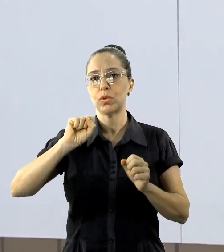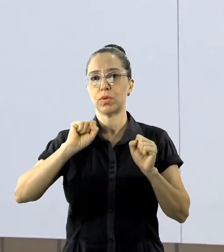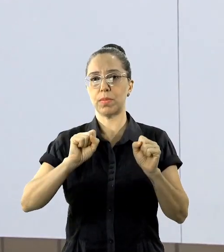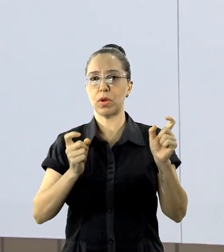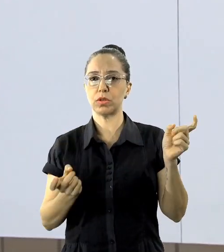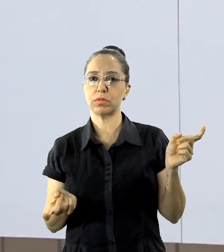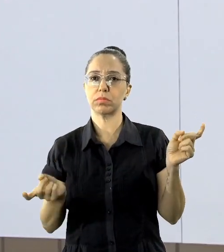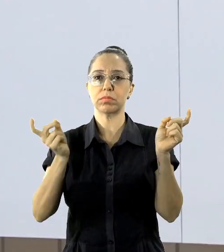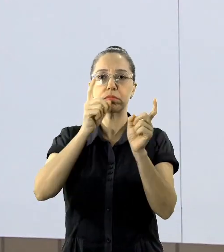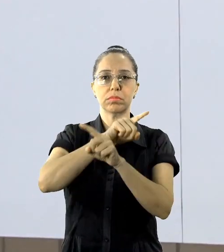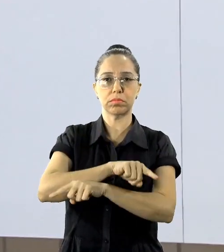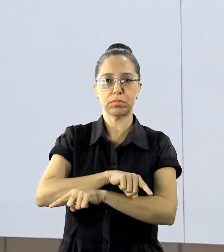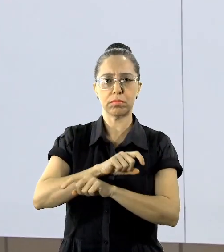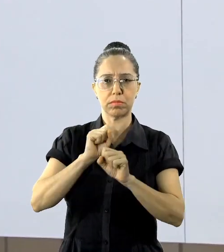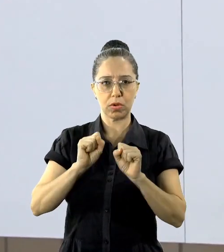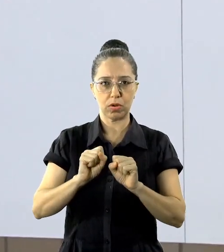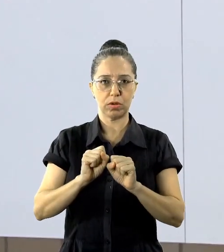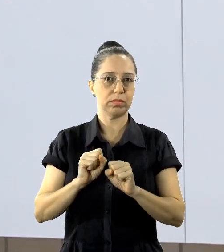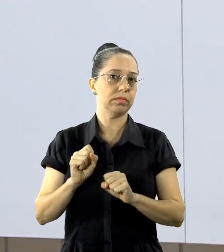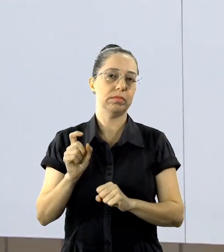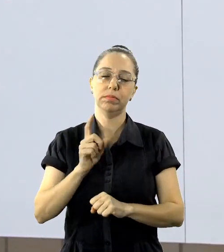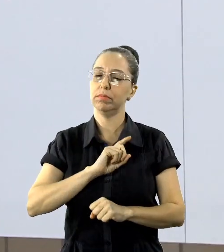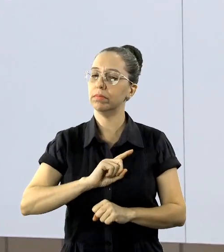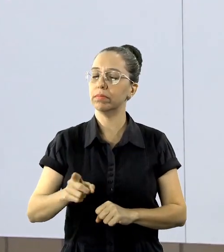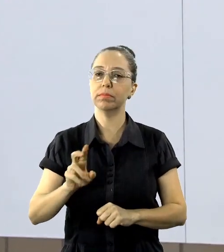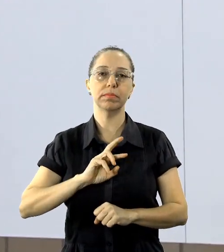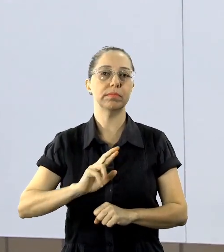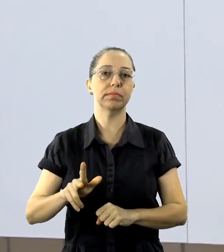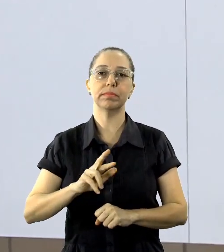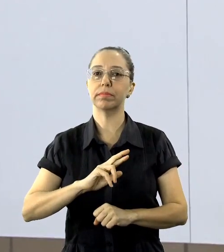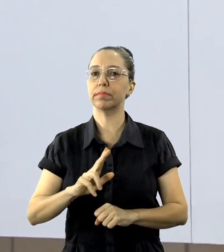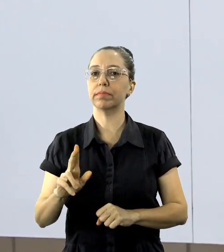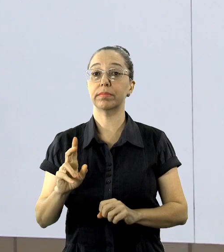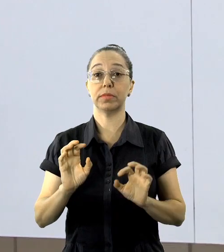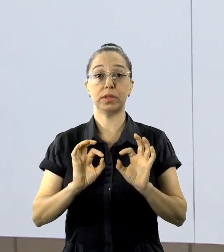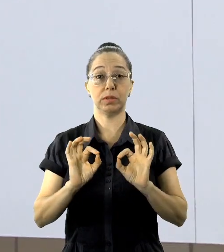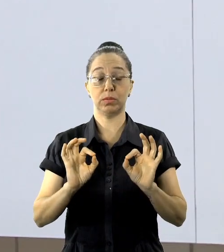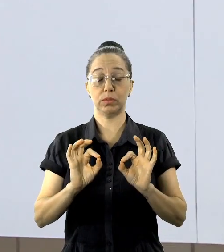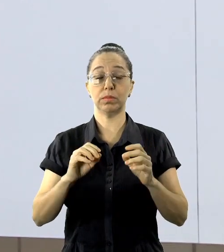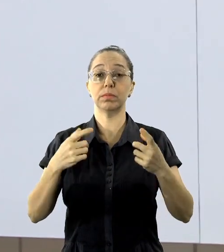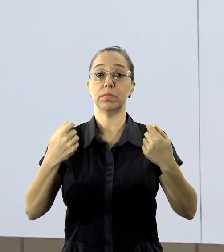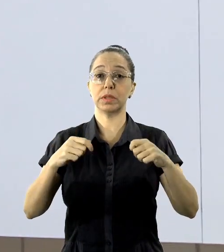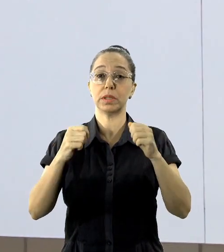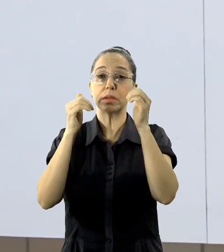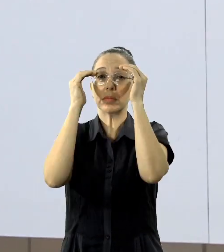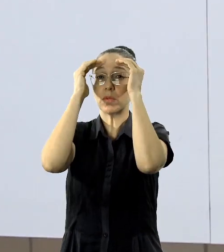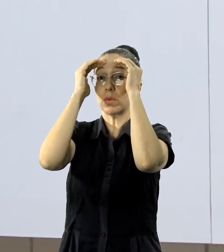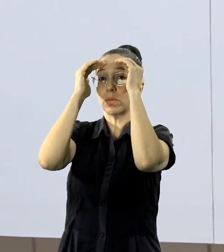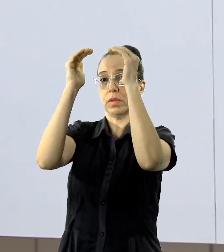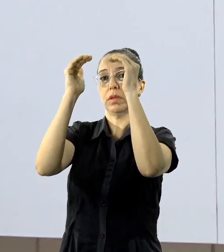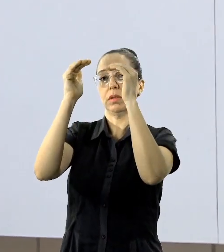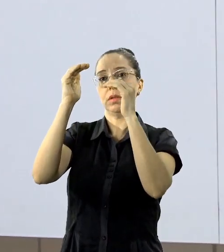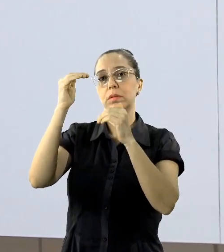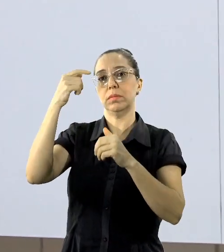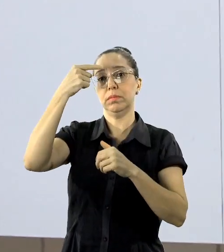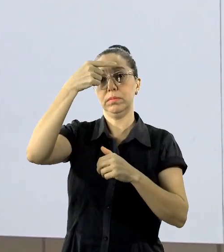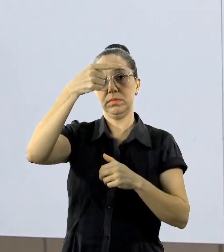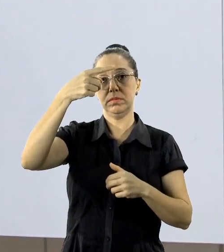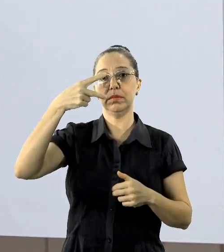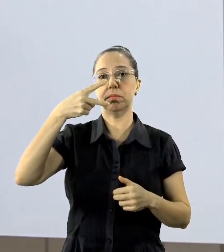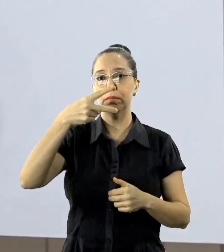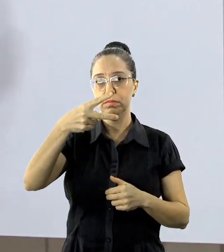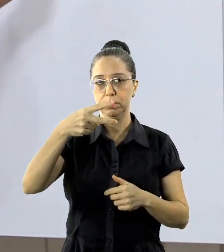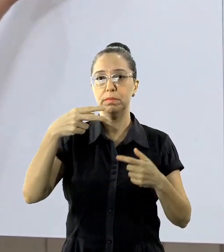8 menos 4? Não, porque na subtração a ordem altera o resultado. Não vamos poder